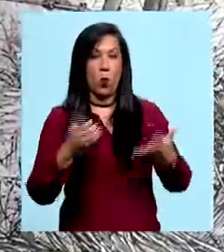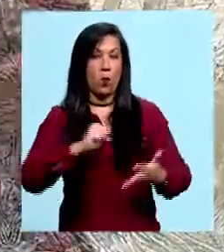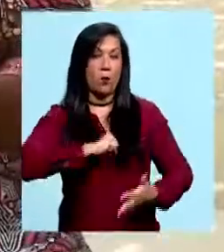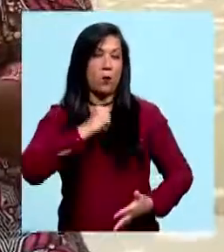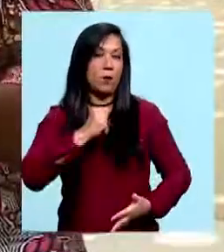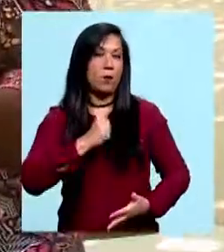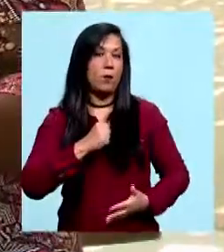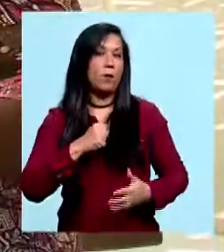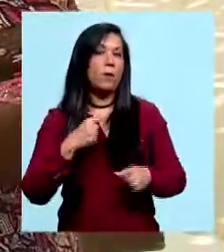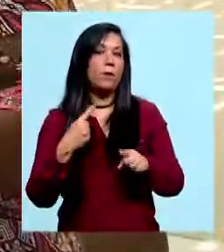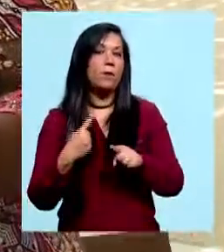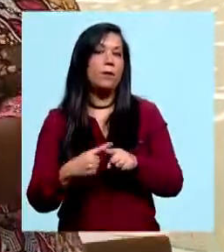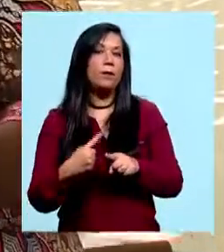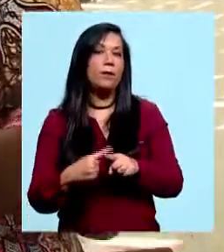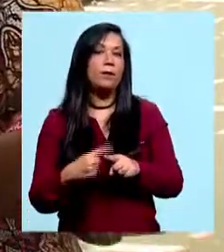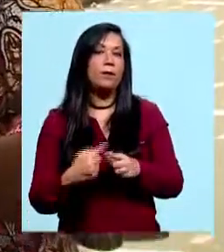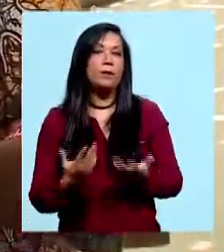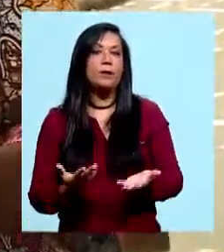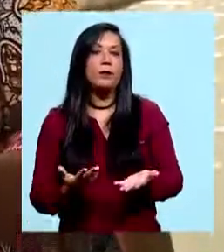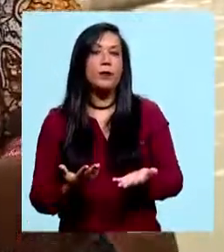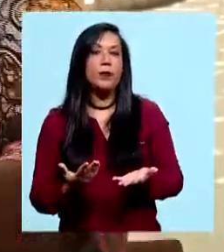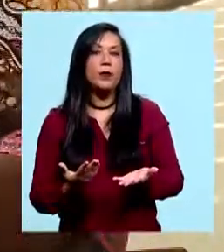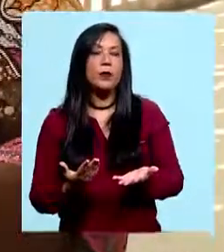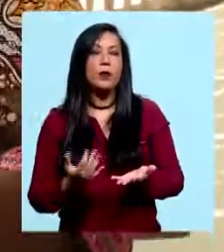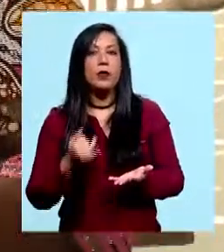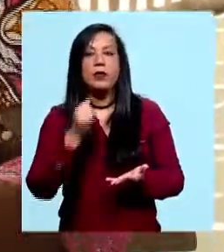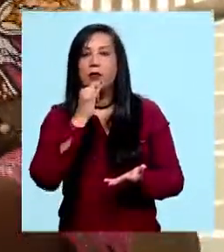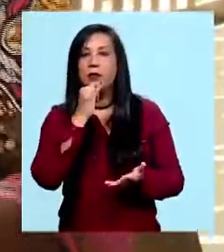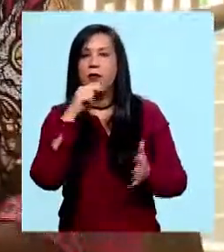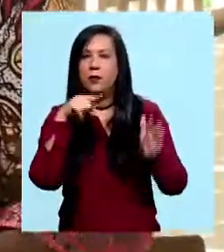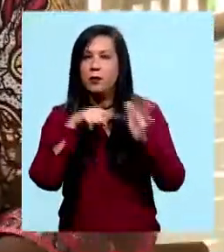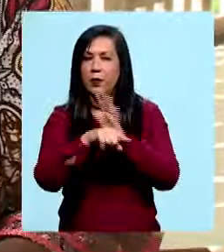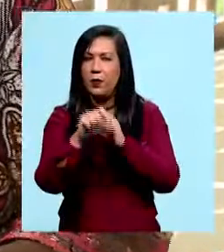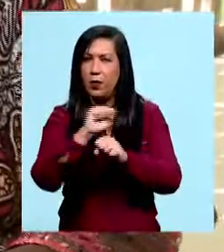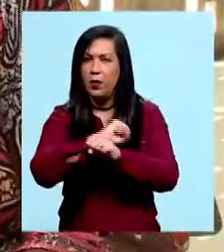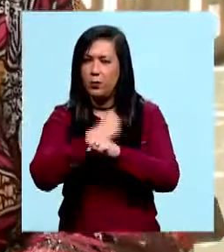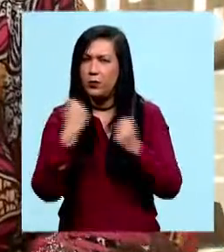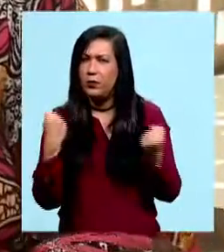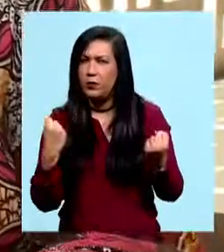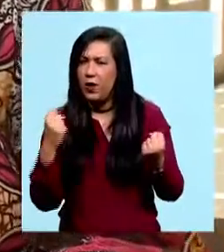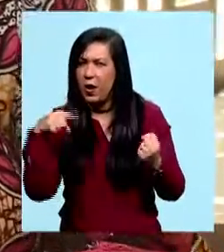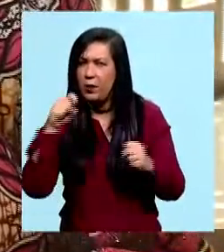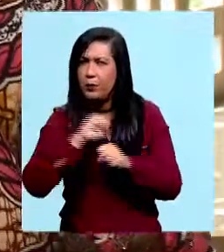Então a questão que eu coloco sempre é esta: será impossível